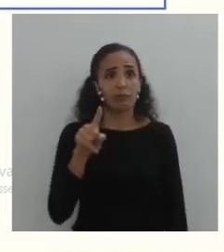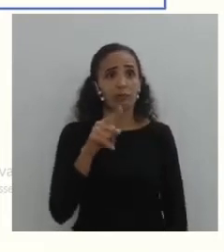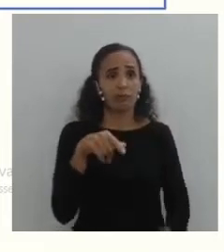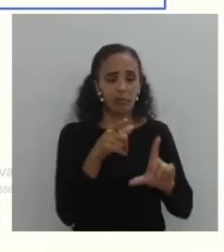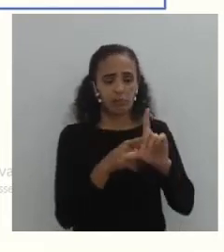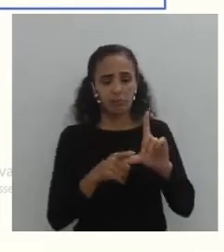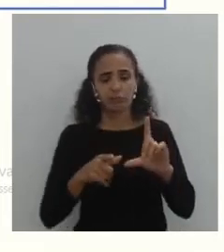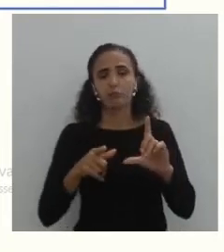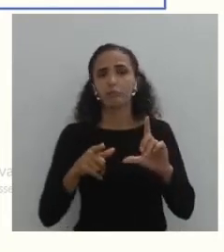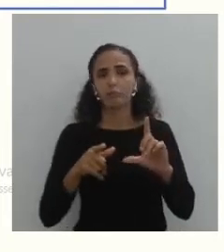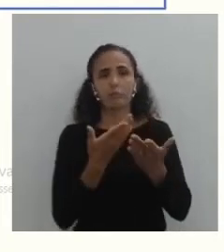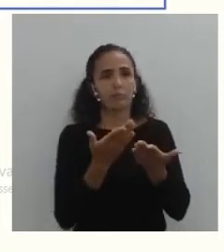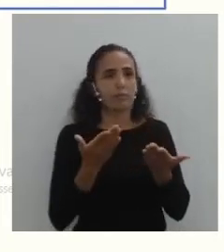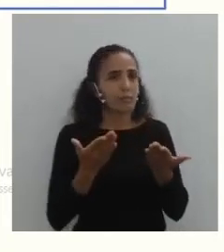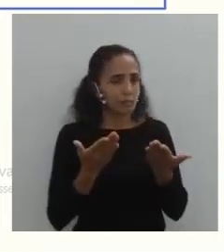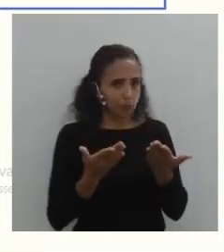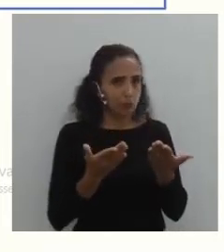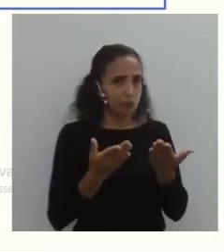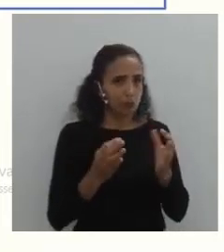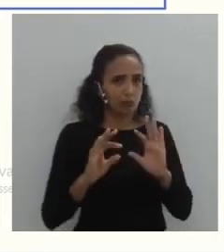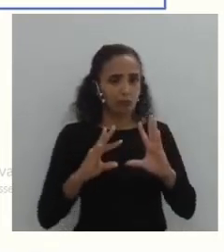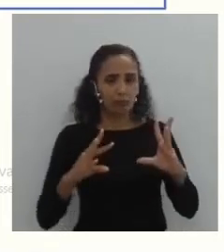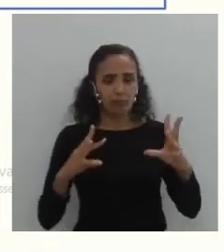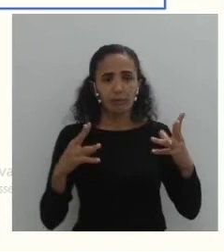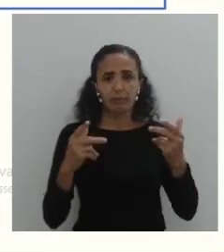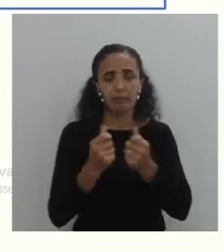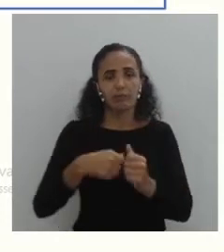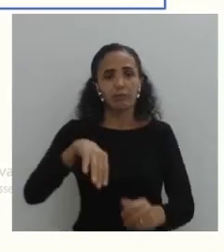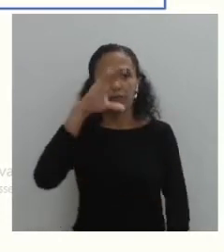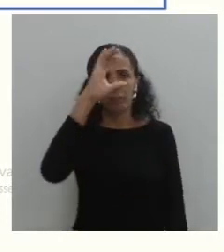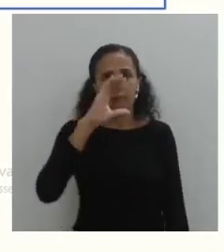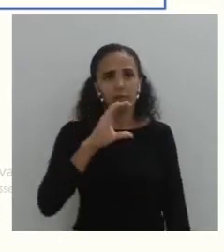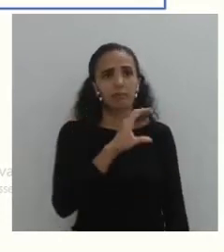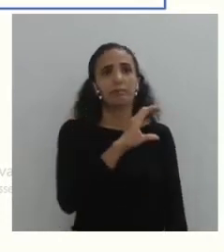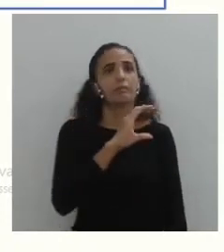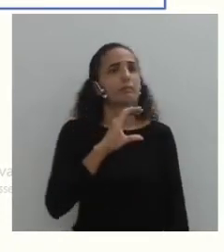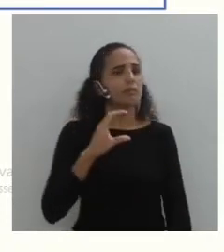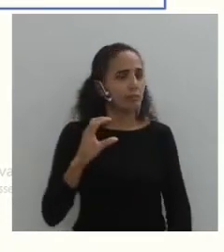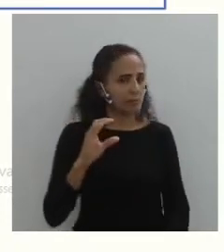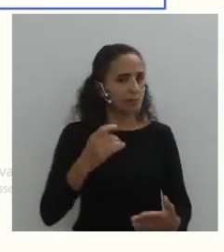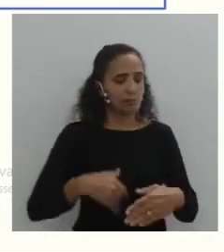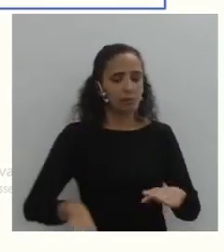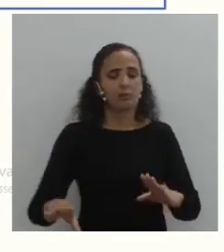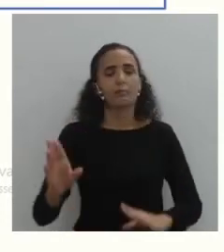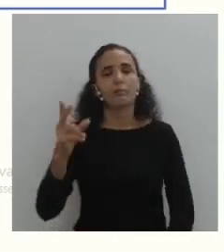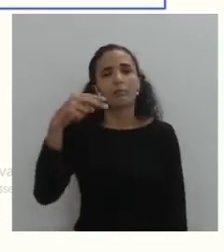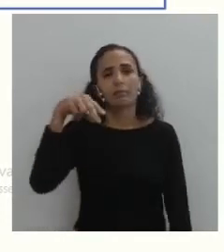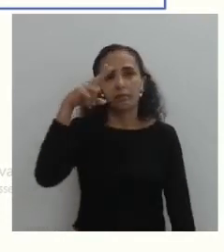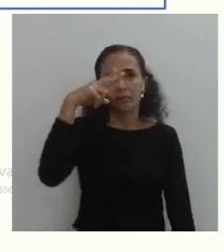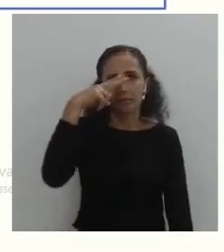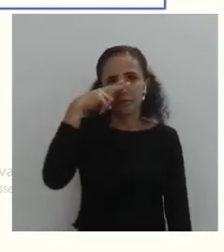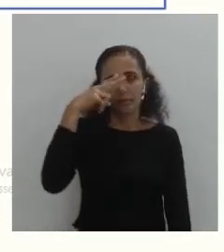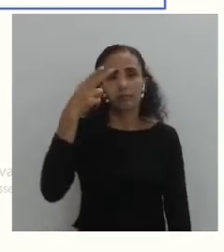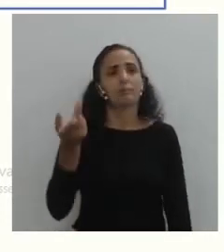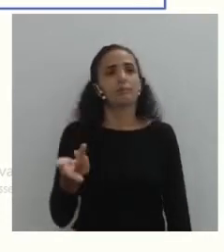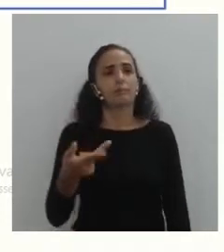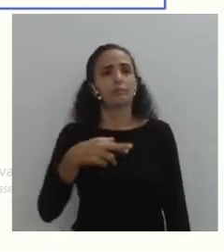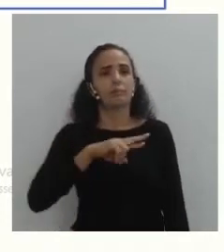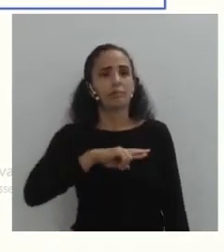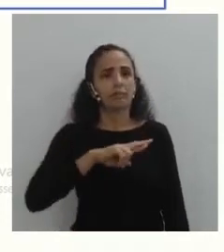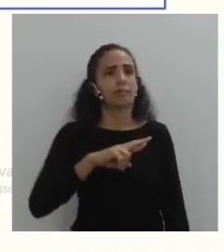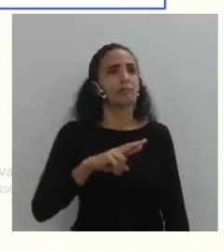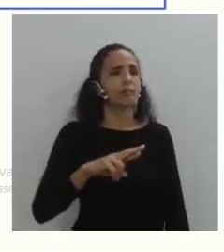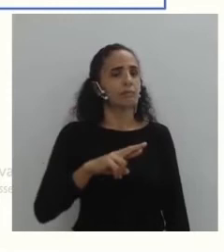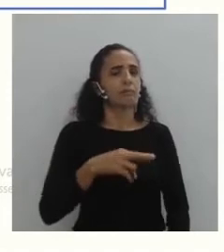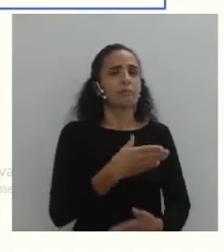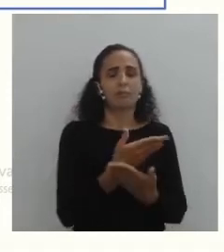justamente, olhem na tela aí, a questão aí do catolicismo, das igrejas protestantes, sem religiões. Então,